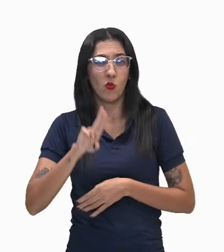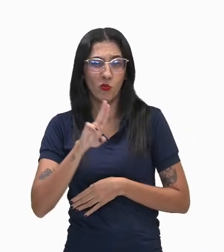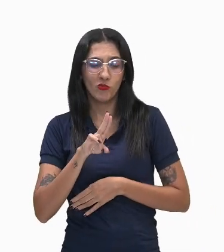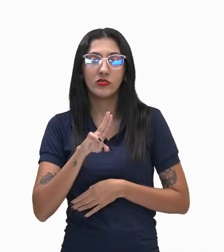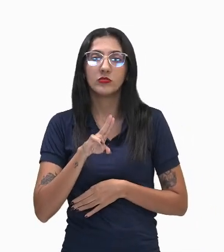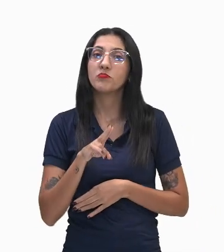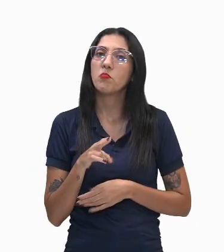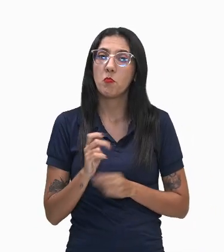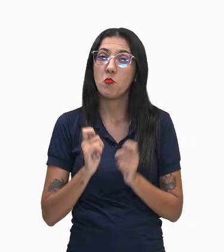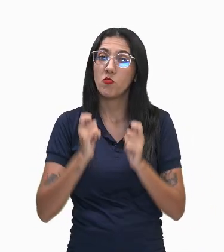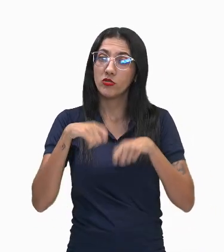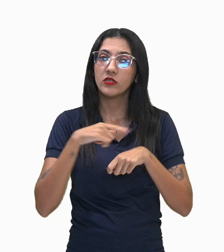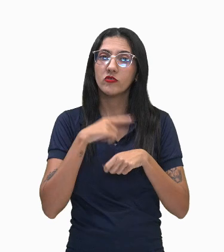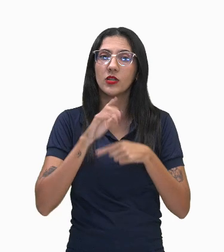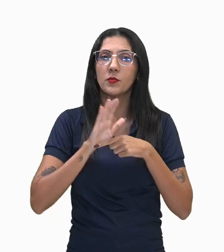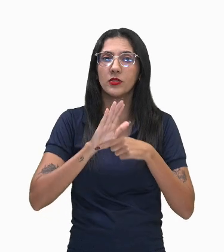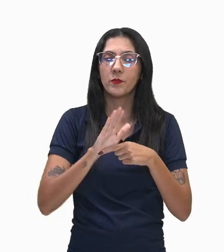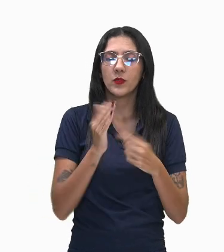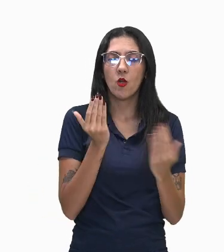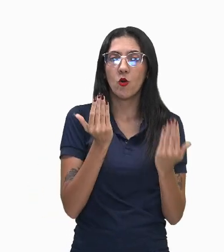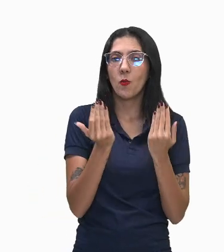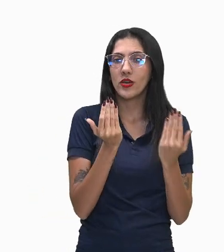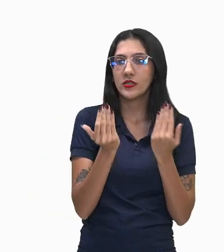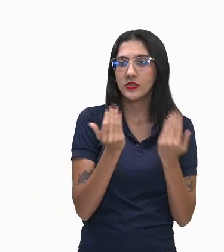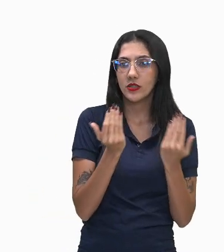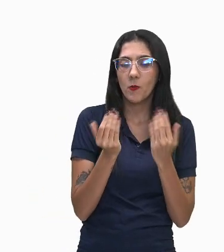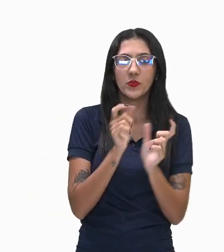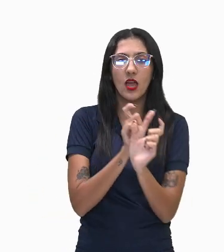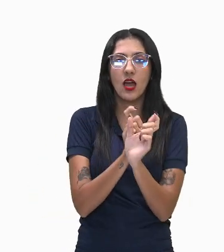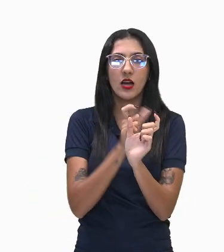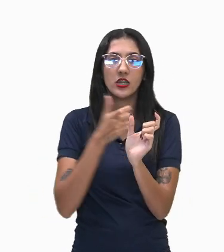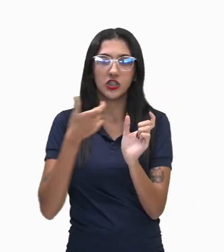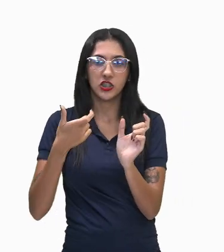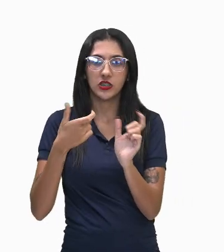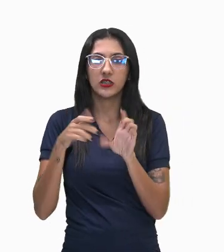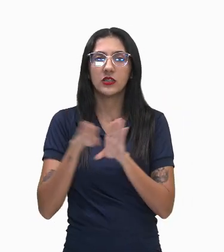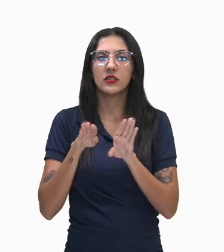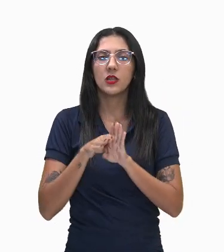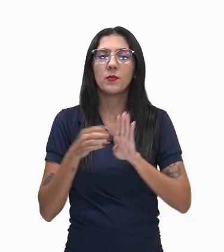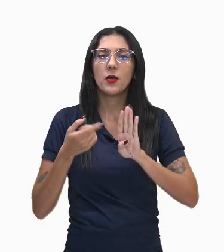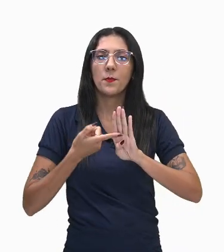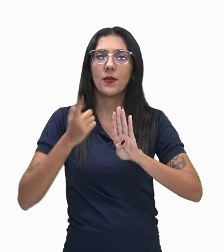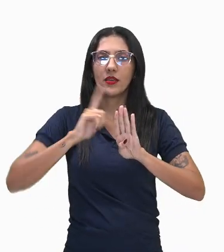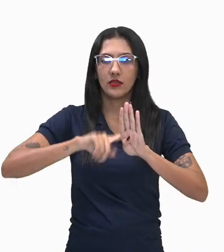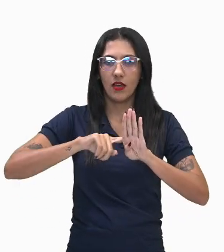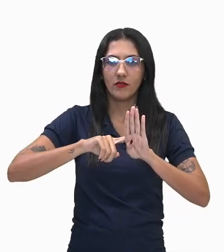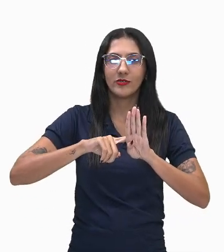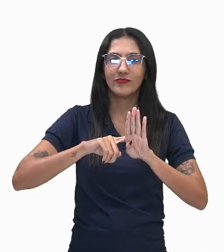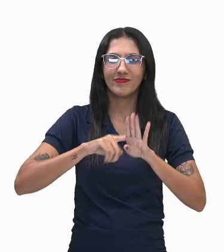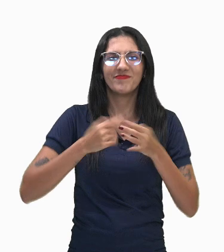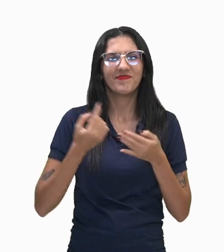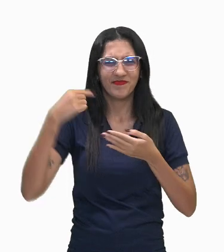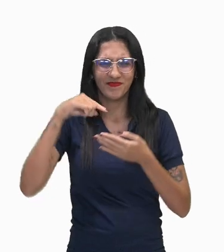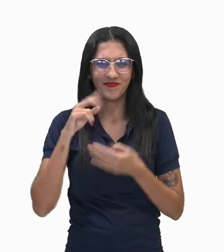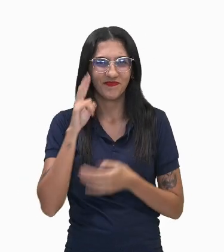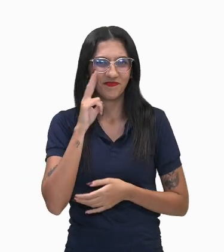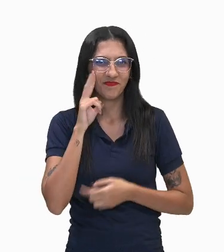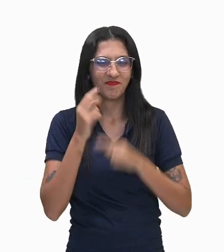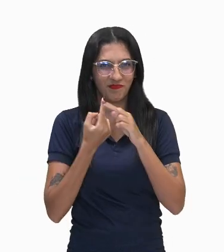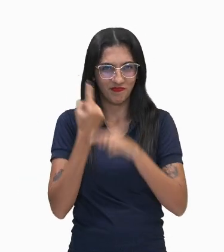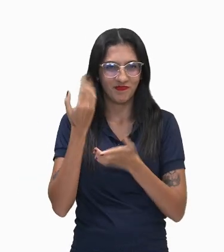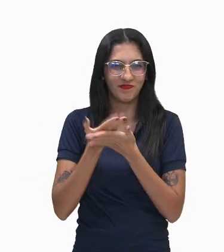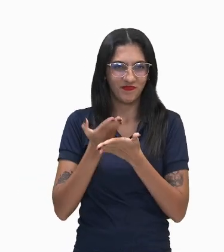Podemos destacar a comparação, a antítese e a metáfora. Lembraram de aulas anteriores? Muito